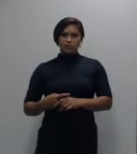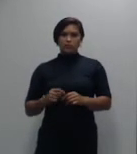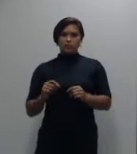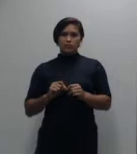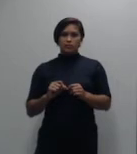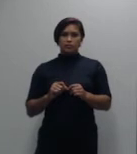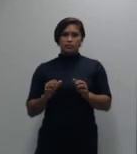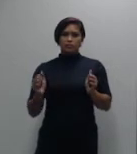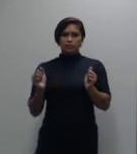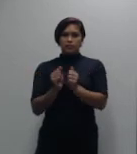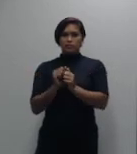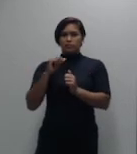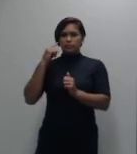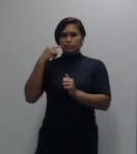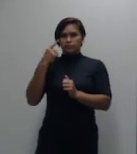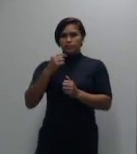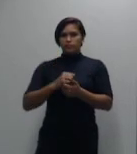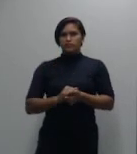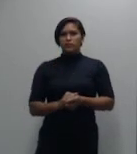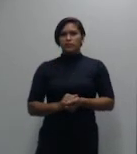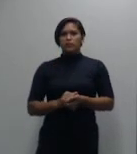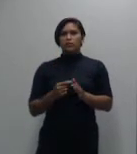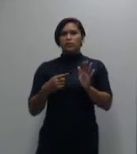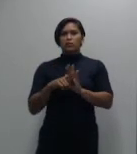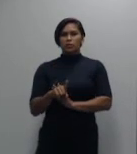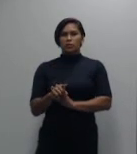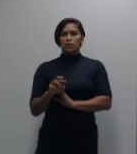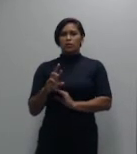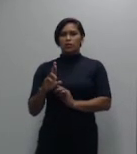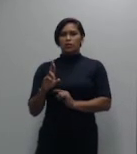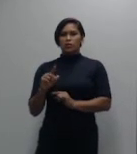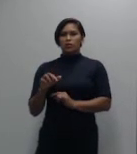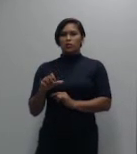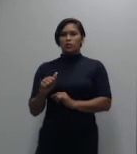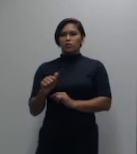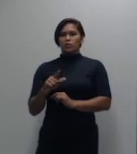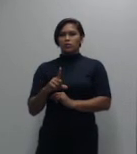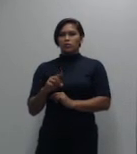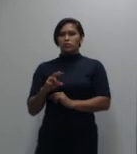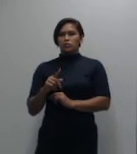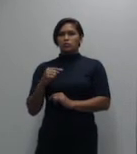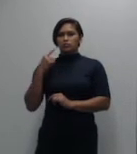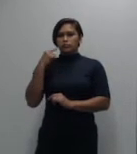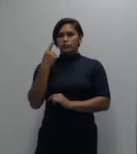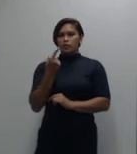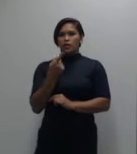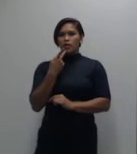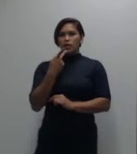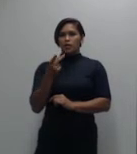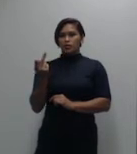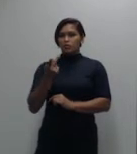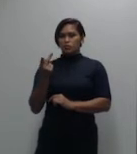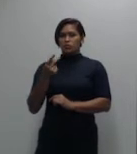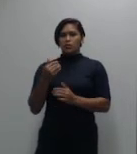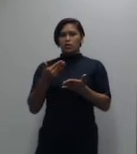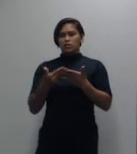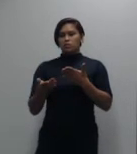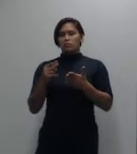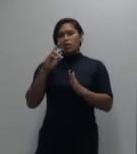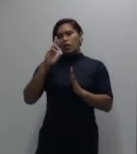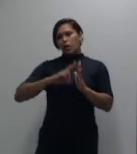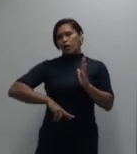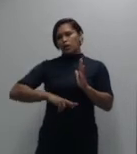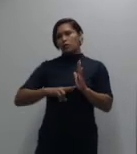cruzamentos advogado eu entrego dos eminentes Advogados Dra Gabriela e do André e dispensa a leitura do